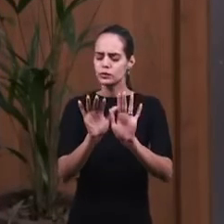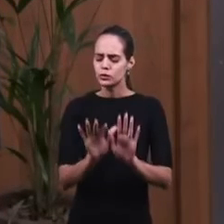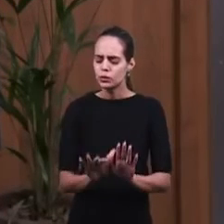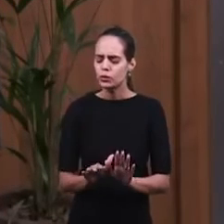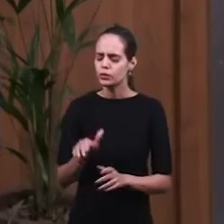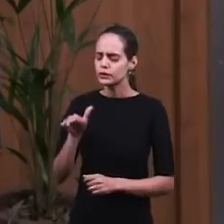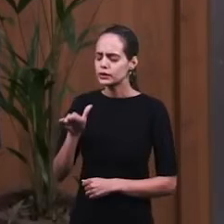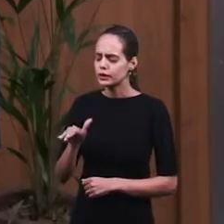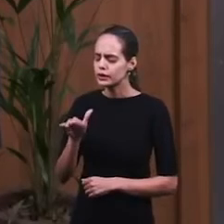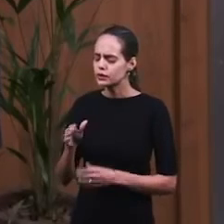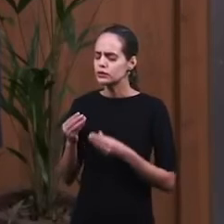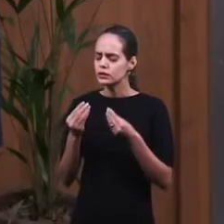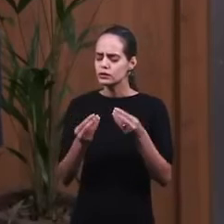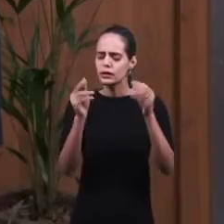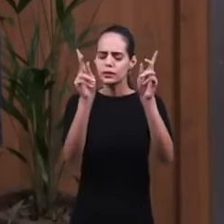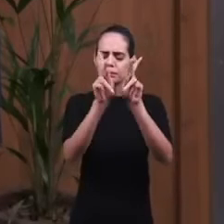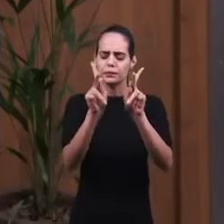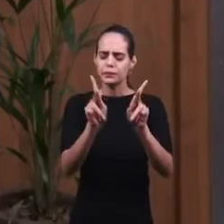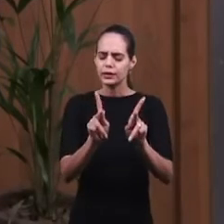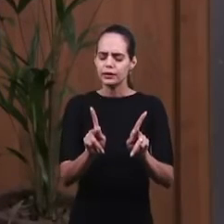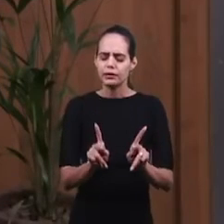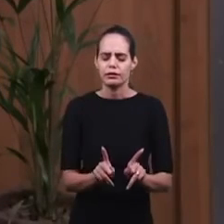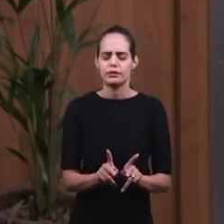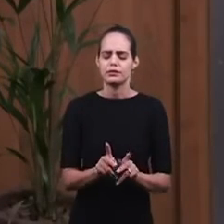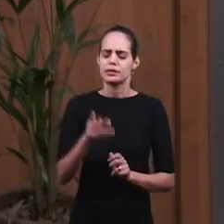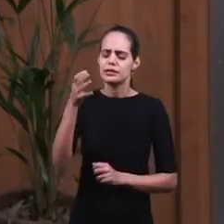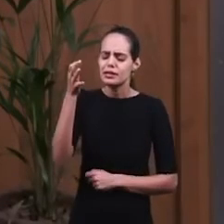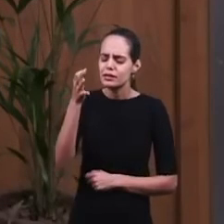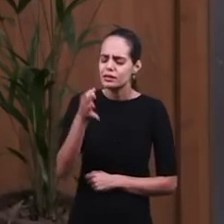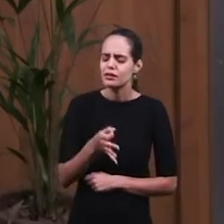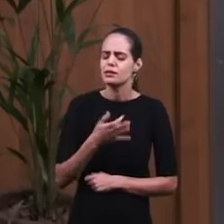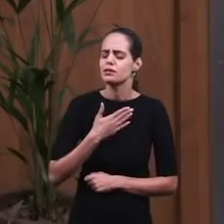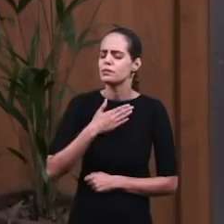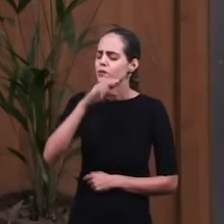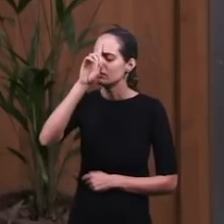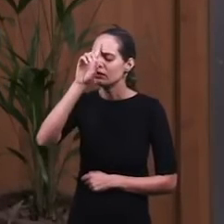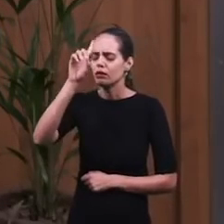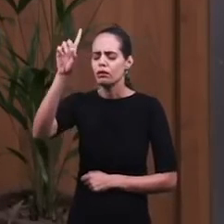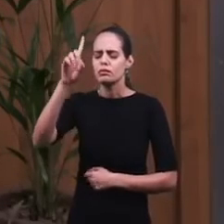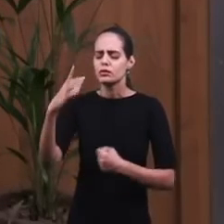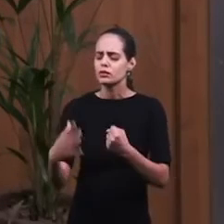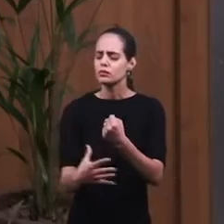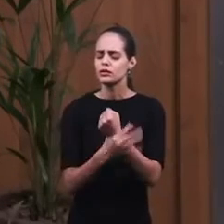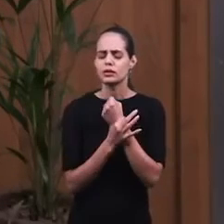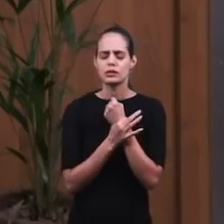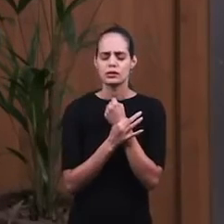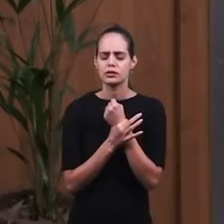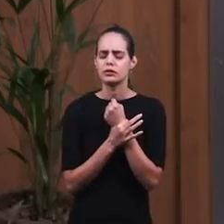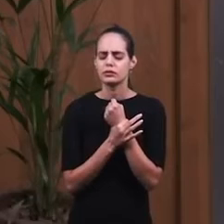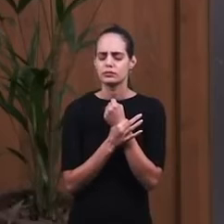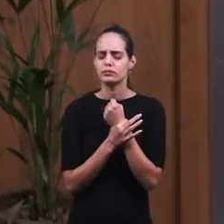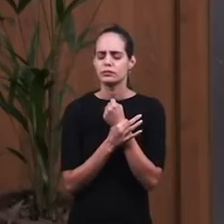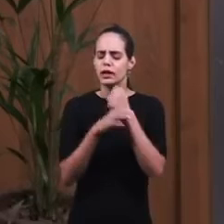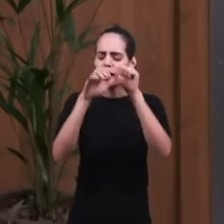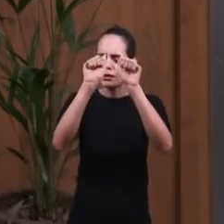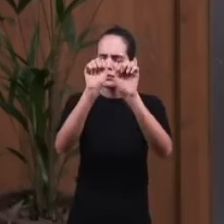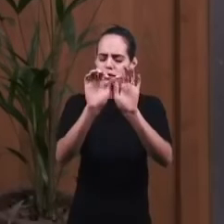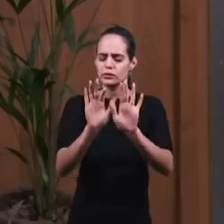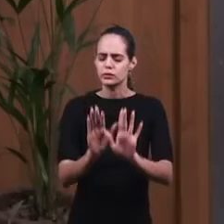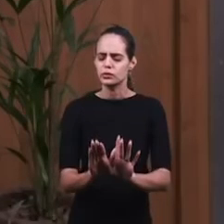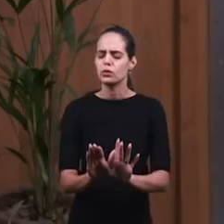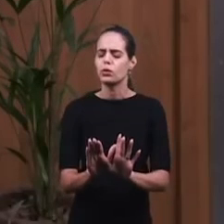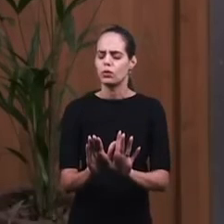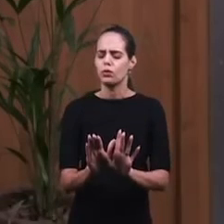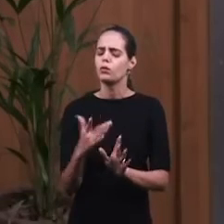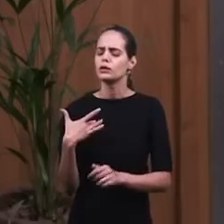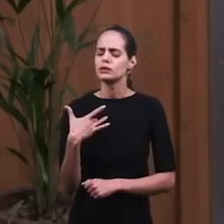tuas crianças, dando paz, dando certezas em Deus, dando segurança. Abençoa a